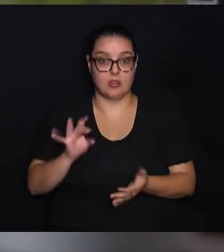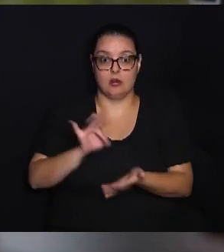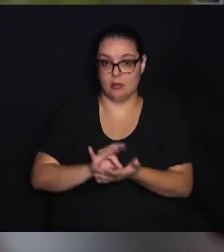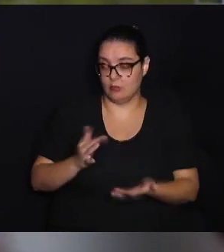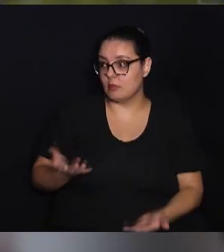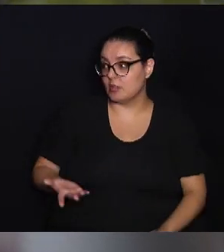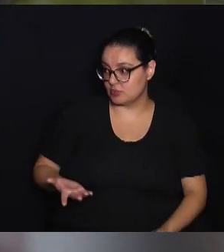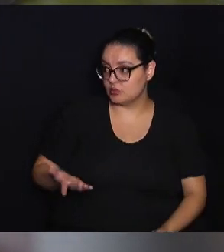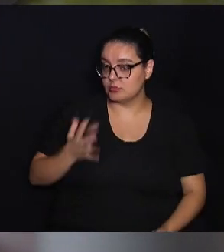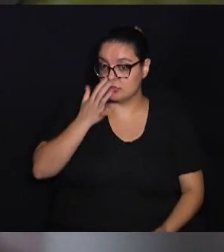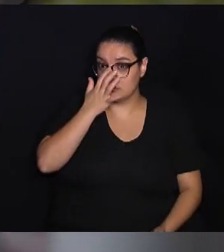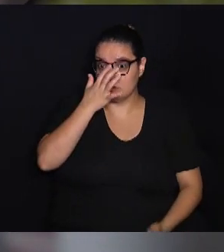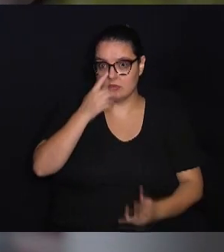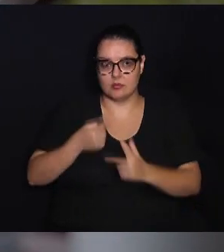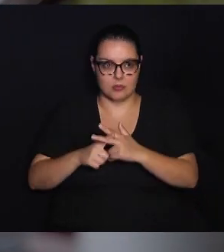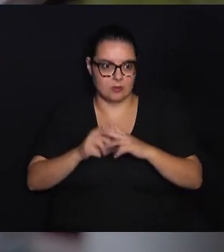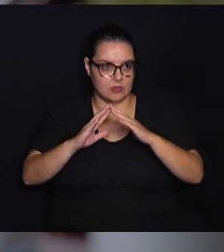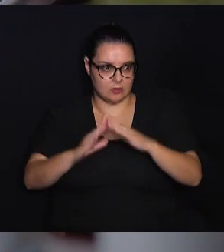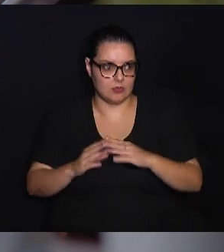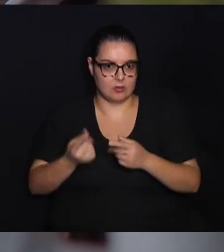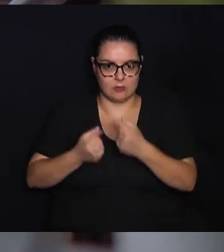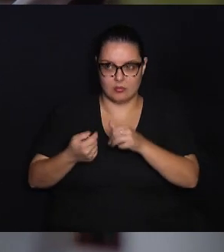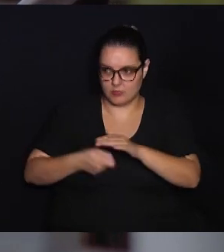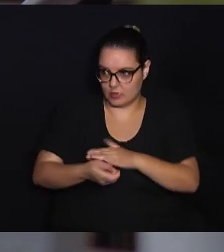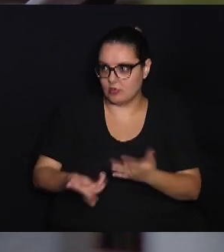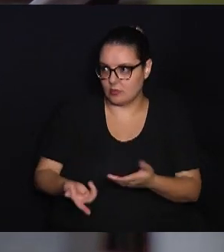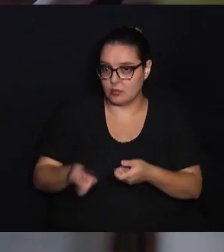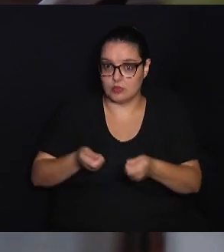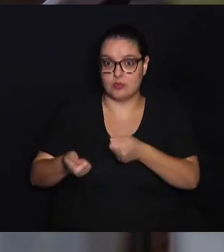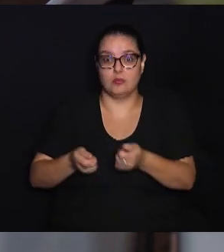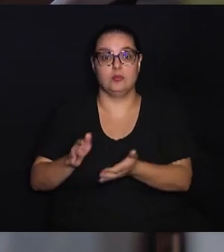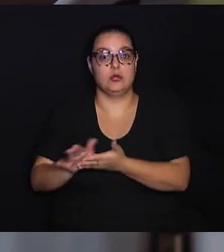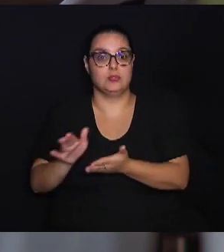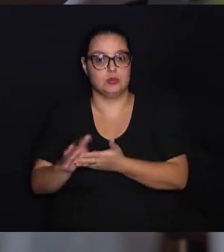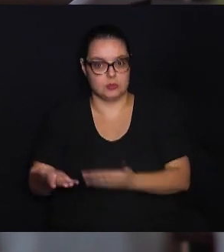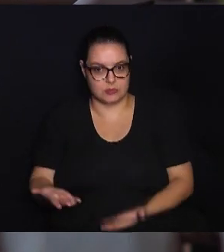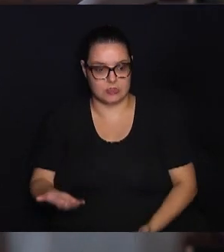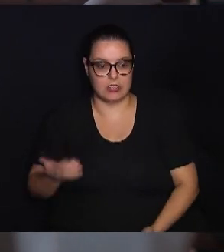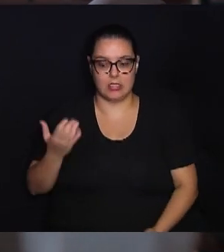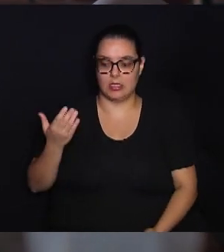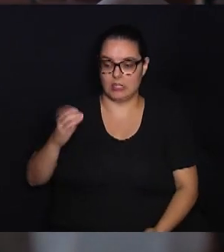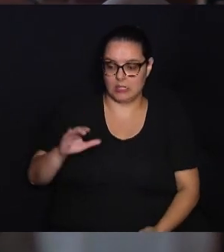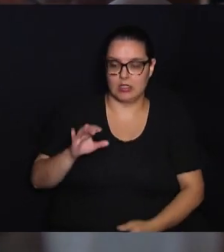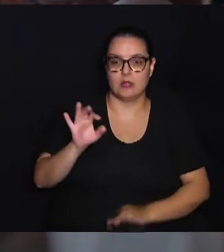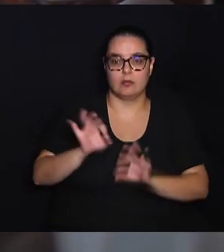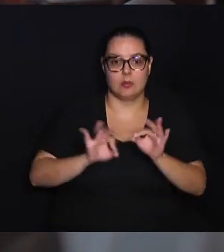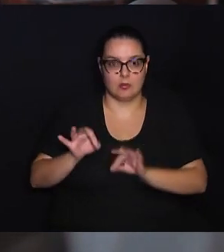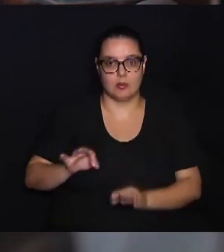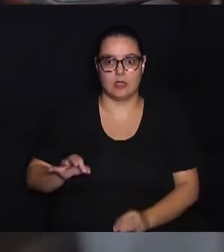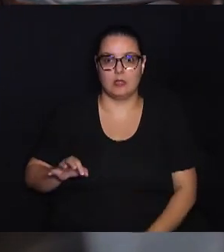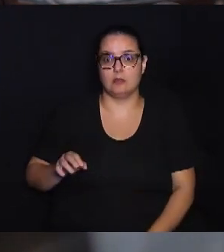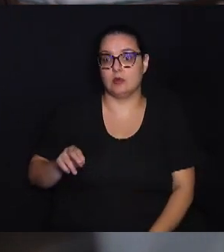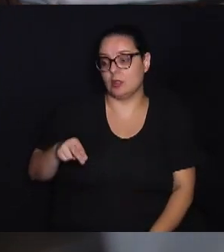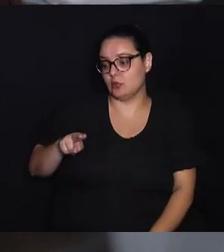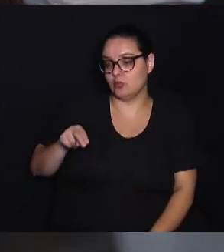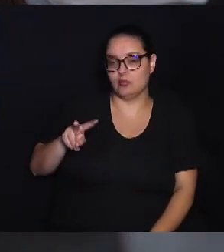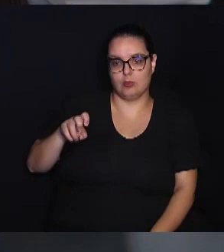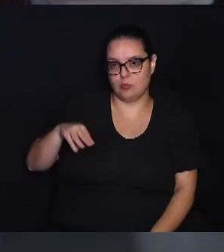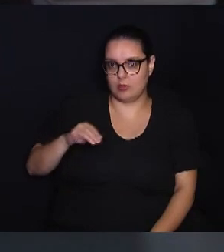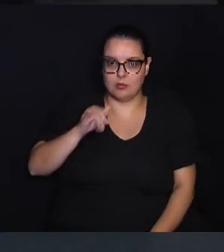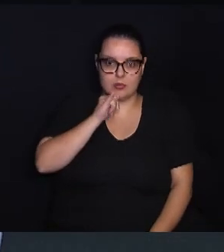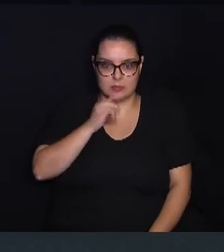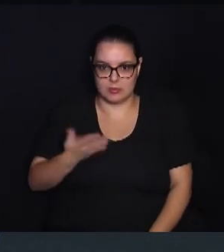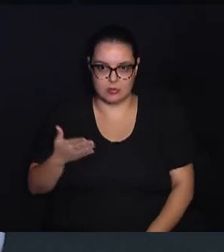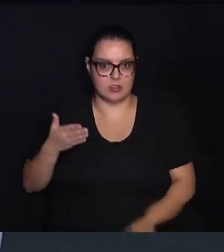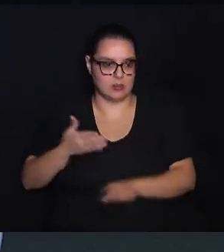Olha, realmente, vamos reformar a casa, vamos guardar dinheiro, vamos. Então, vamos controlar os custos. Lançar numa planilha eletrônica na nuvem, por exemplo,